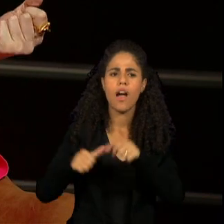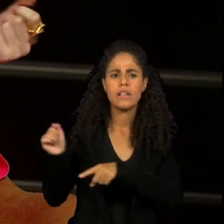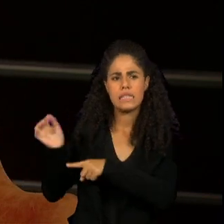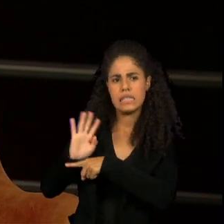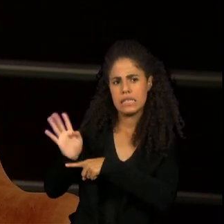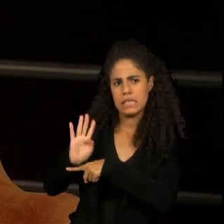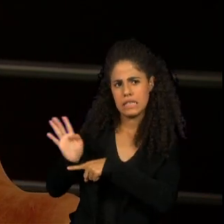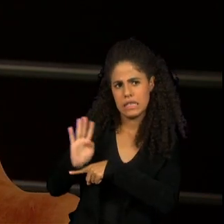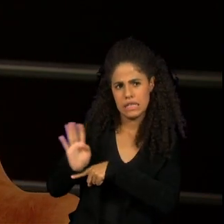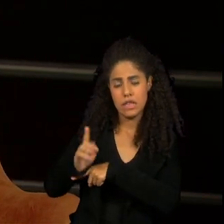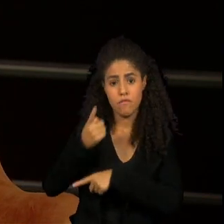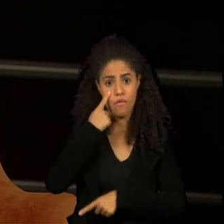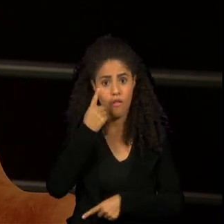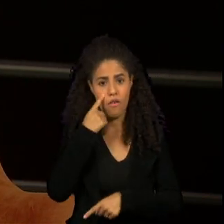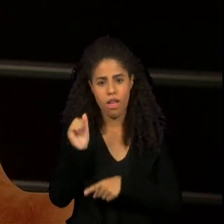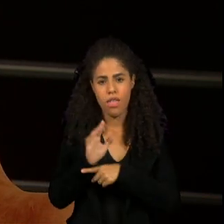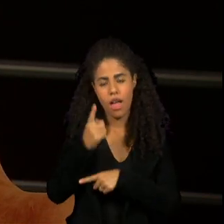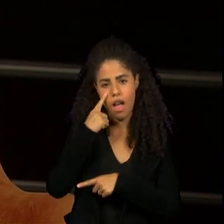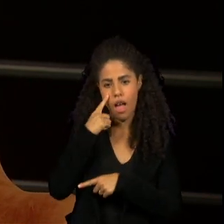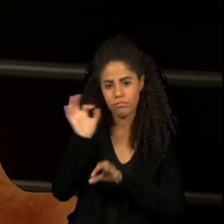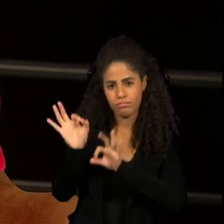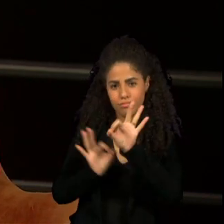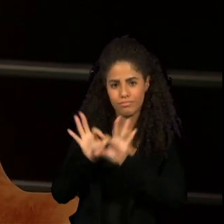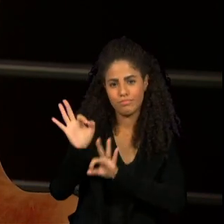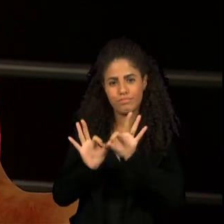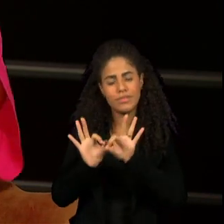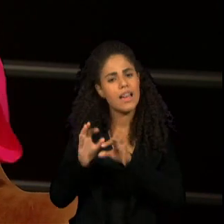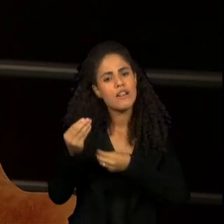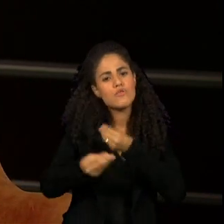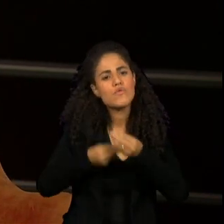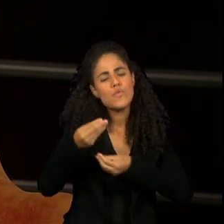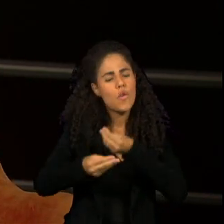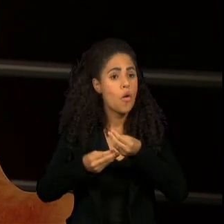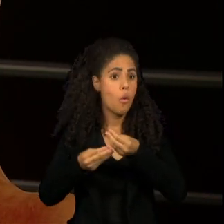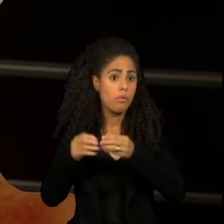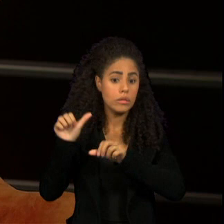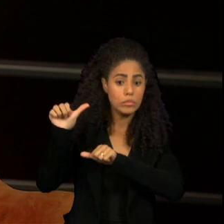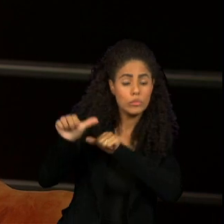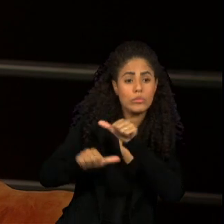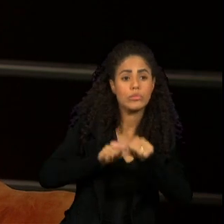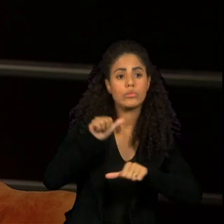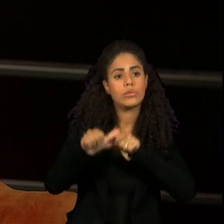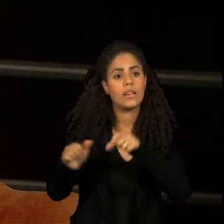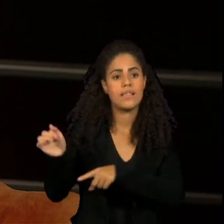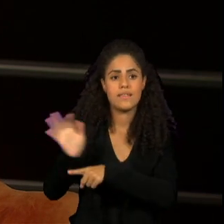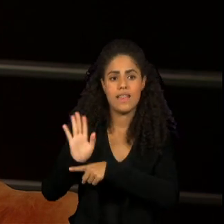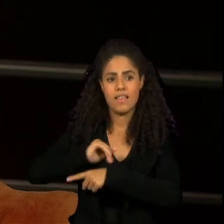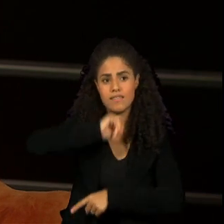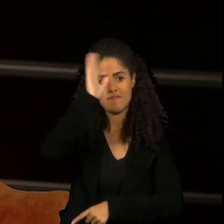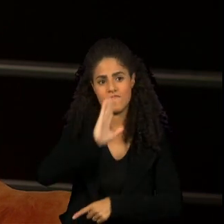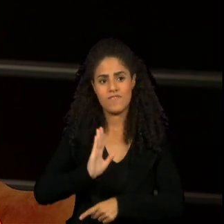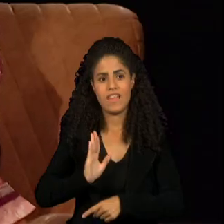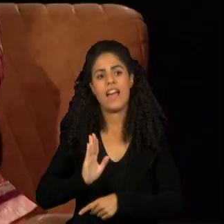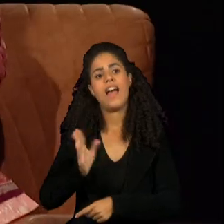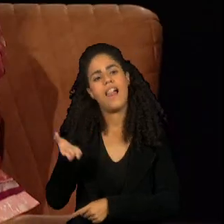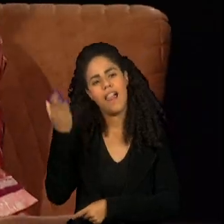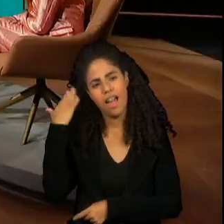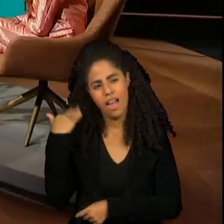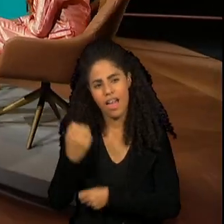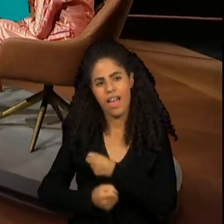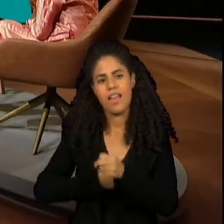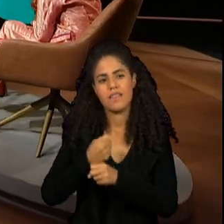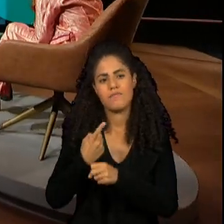marginal. Vamos ver uma matéria que a gente preparou sobre isso, sobre essas transformações do cinema brasileiro naqueles anos 60?